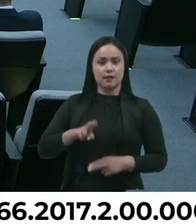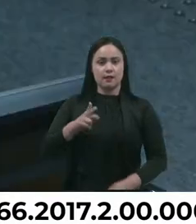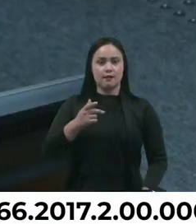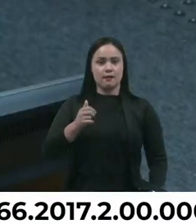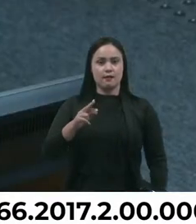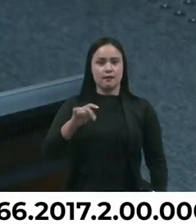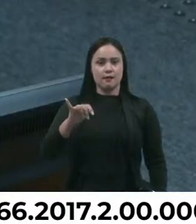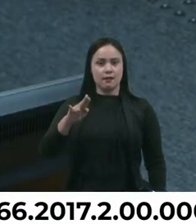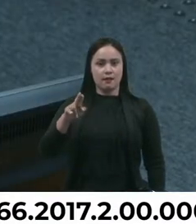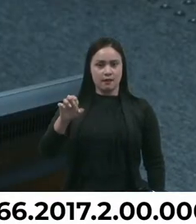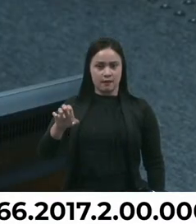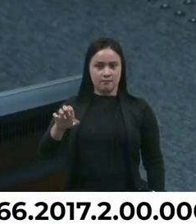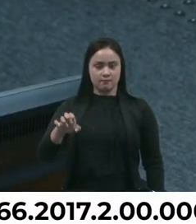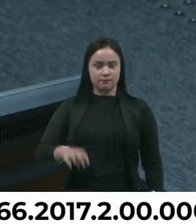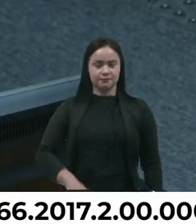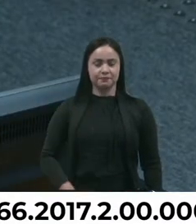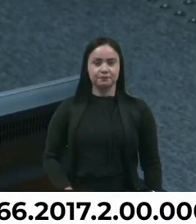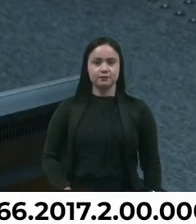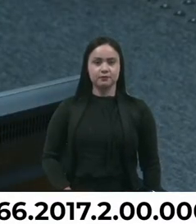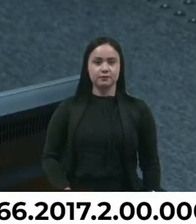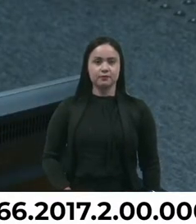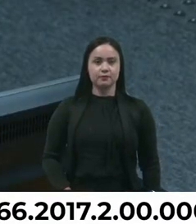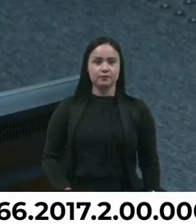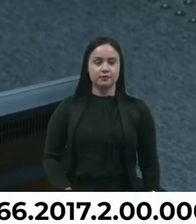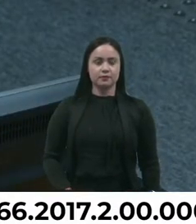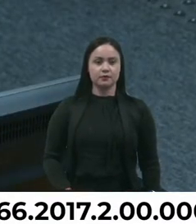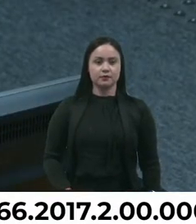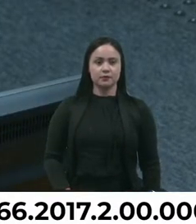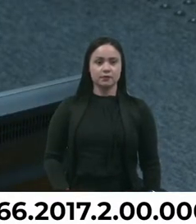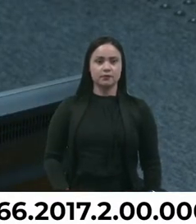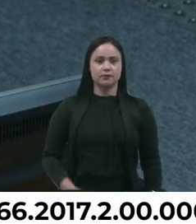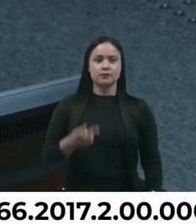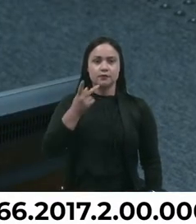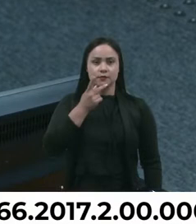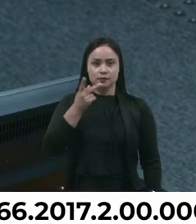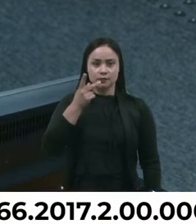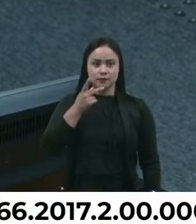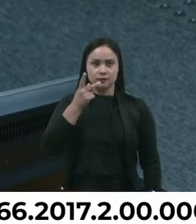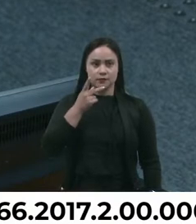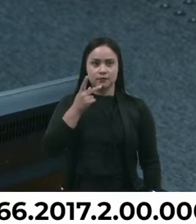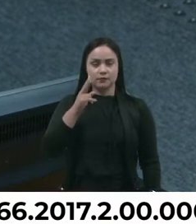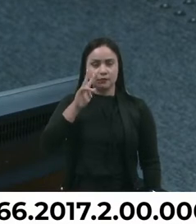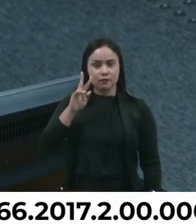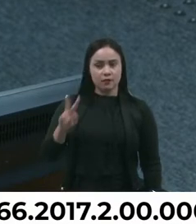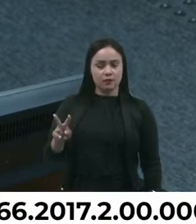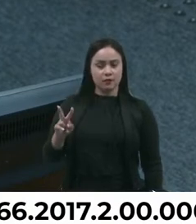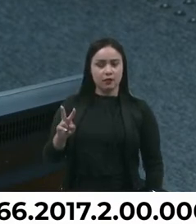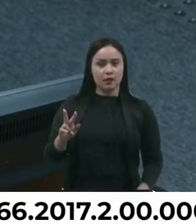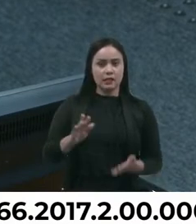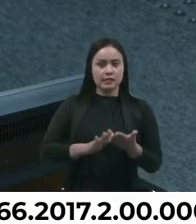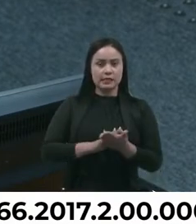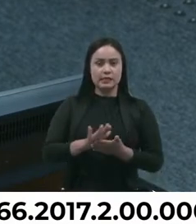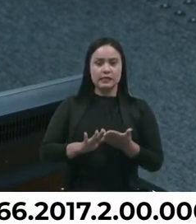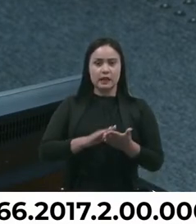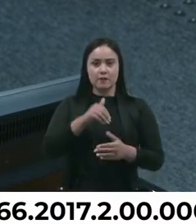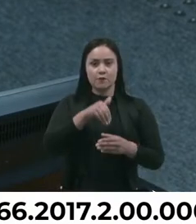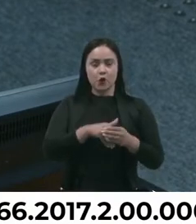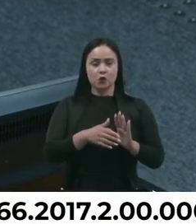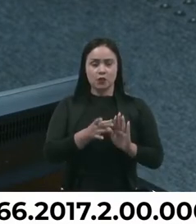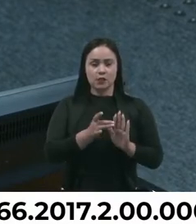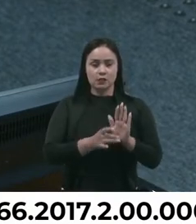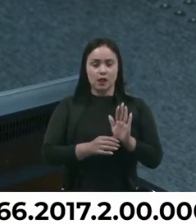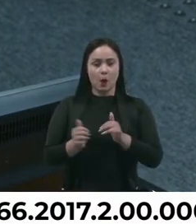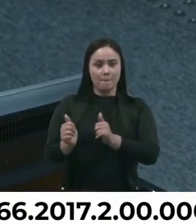Ávila, né? E devo dizer-lhe que devolvo as vistas sem voto escrito, mas, na verdade,